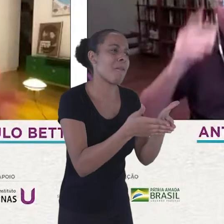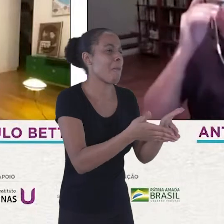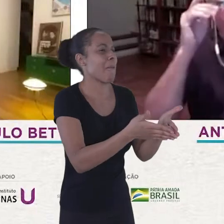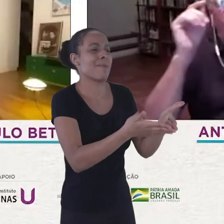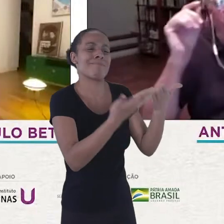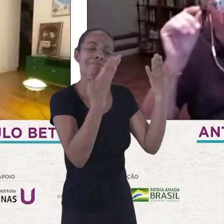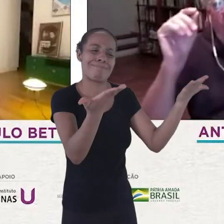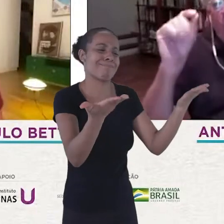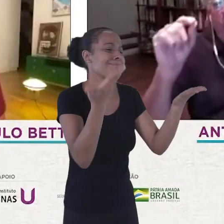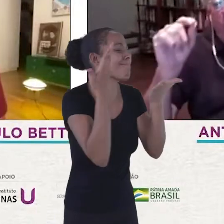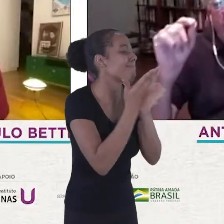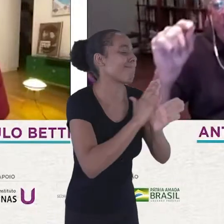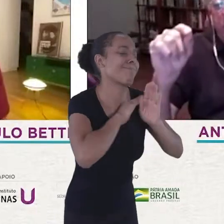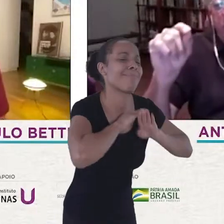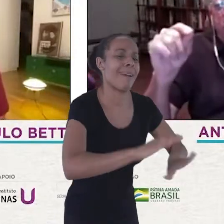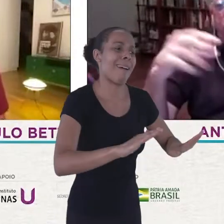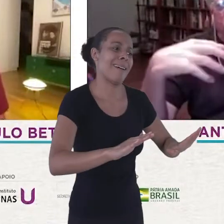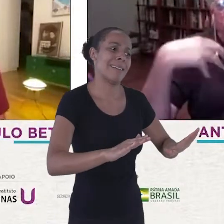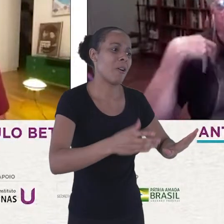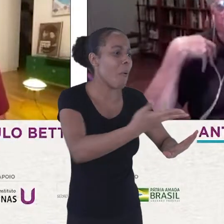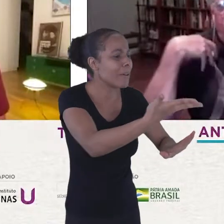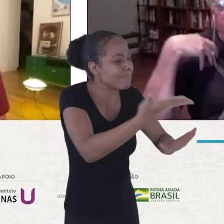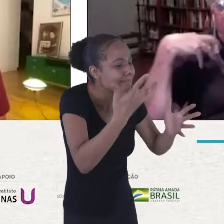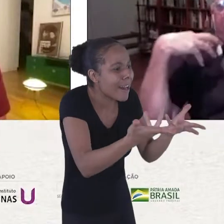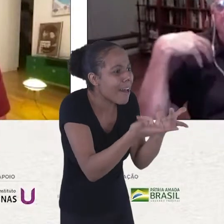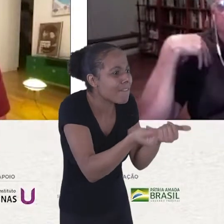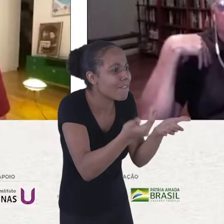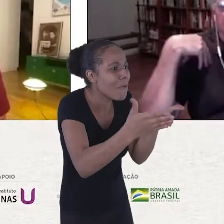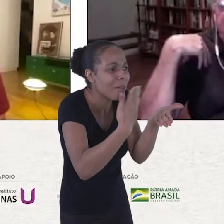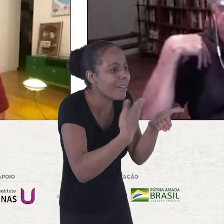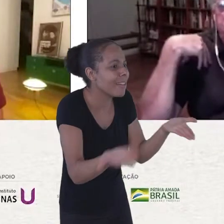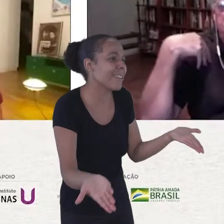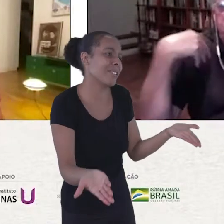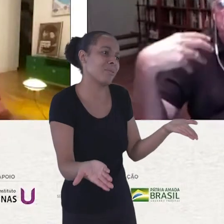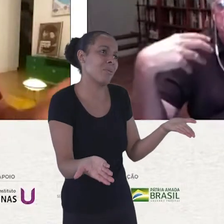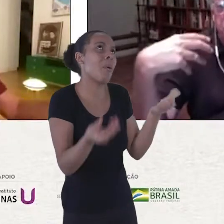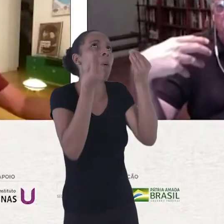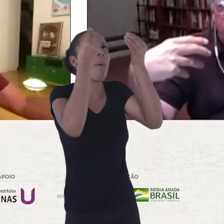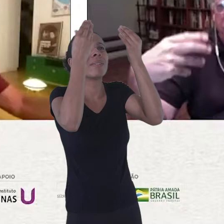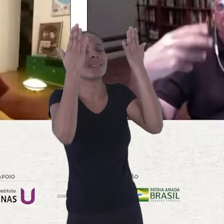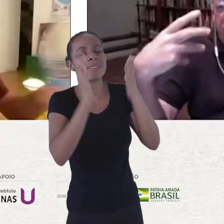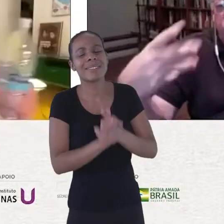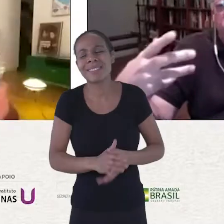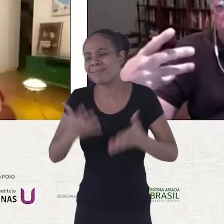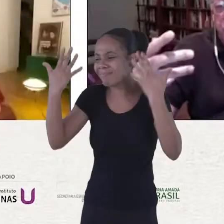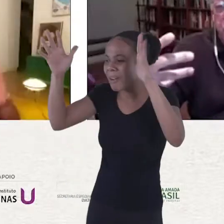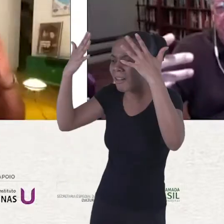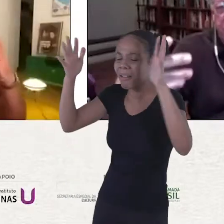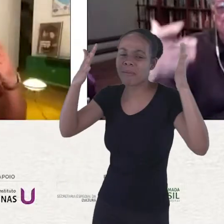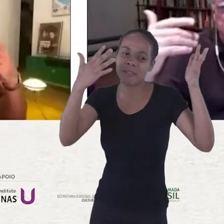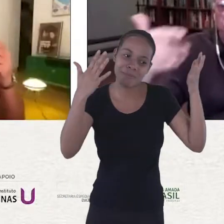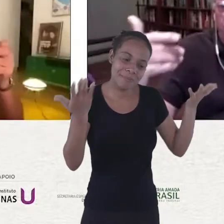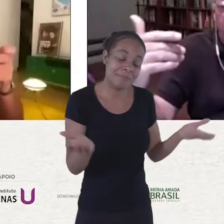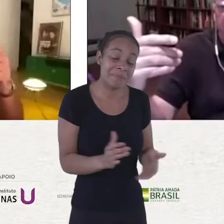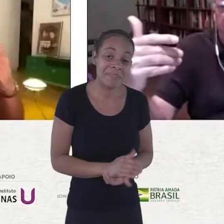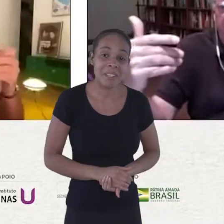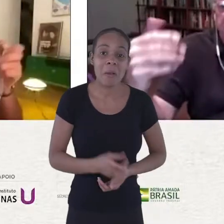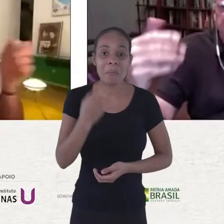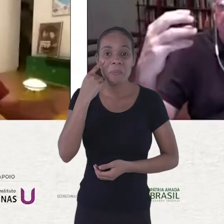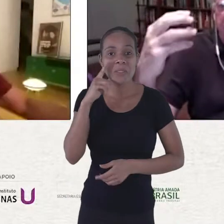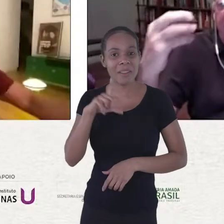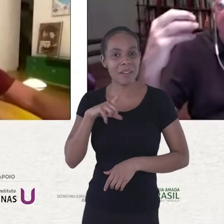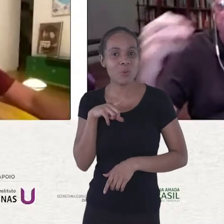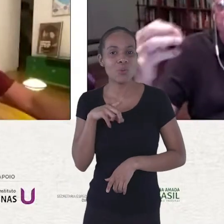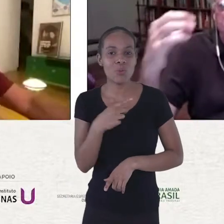Agora, eu quero contar aqui o seguinte, eu tenho uma grande influência aqui de um tio meu, que era ator de teatro em São João del Rei,